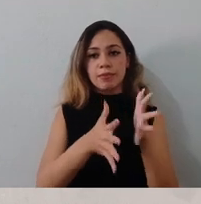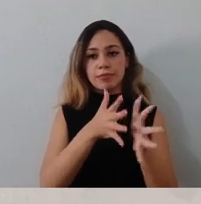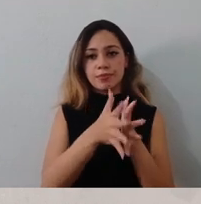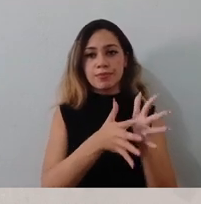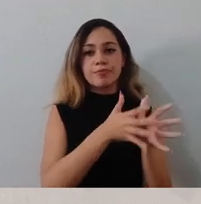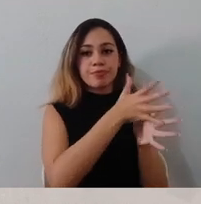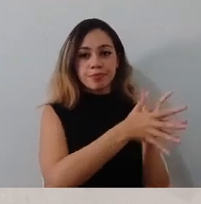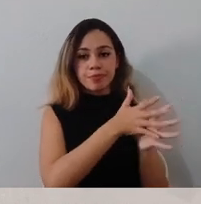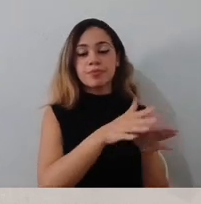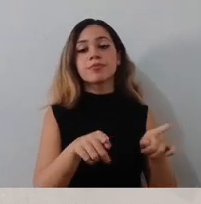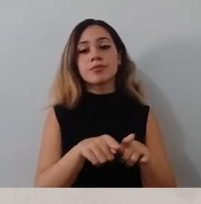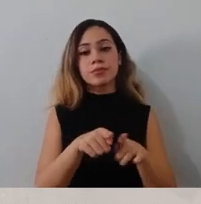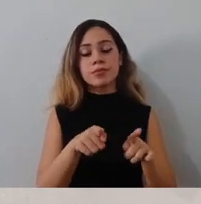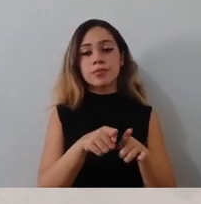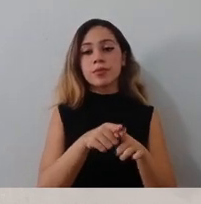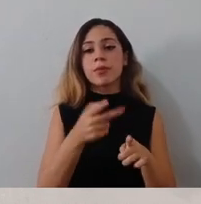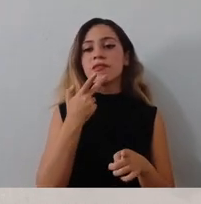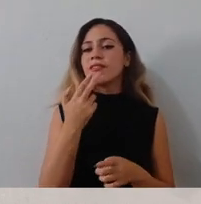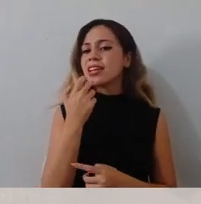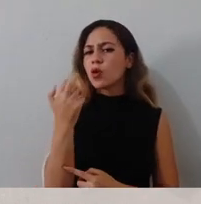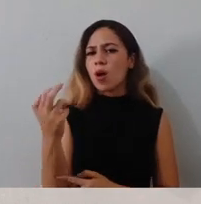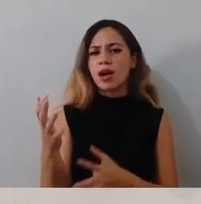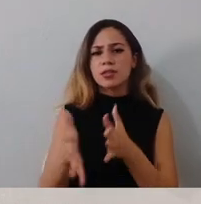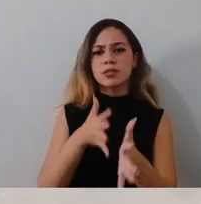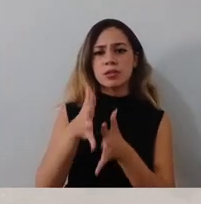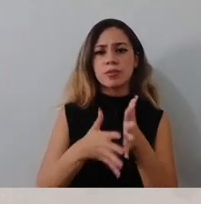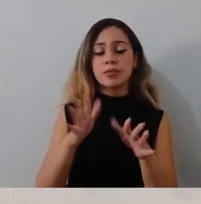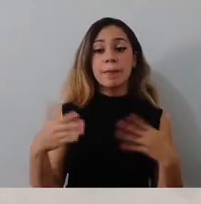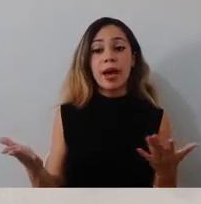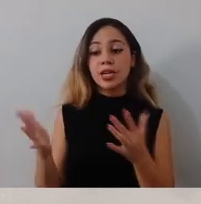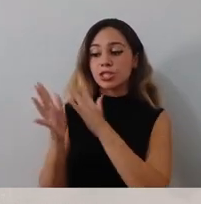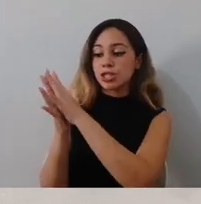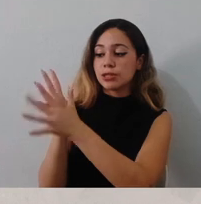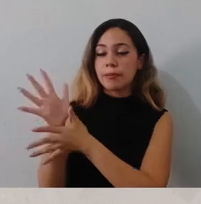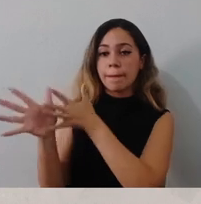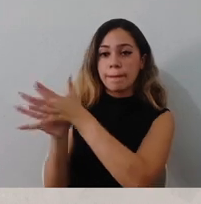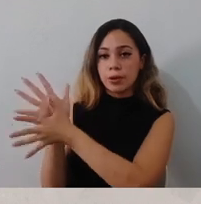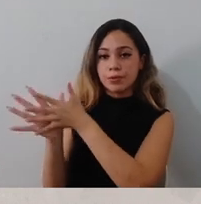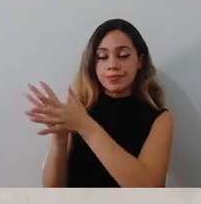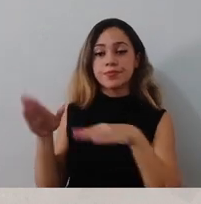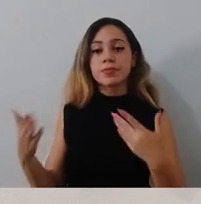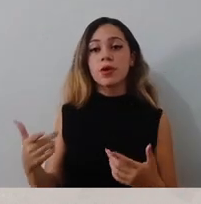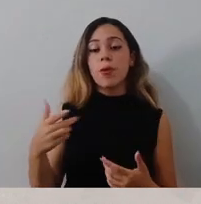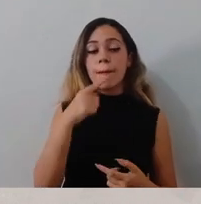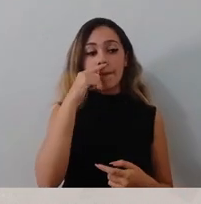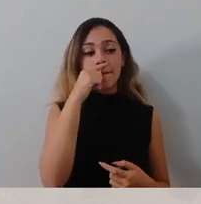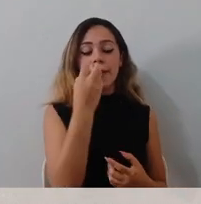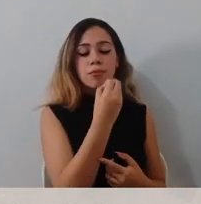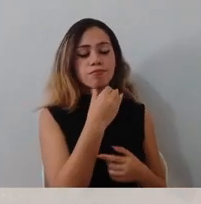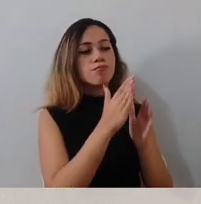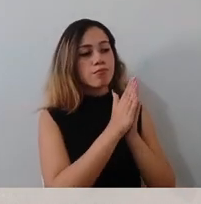se falava em língua, né? Se falava mais em linguagem, mas os sinais das mãos. E ele falava: filho, eu quero que